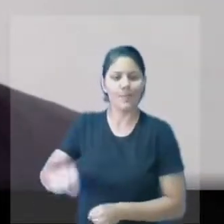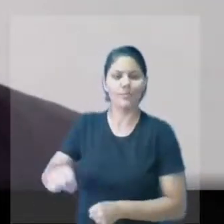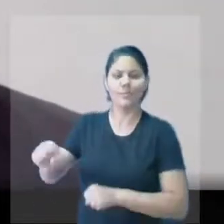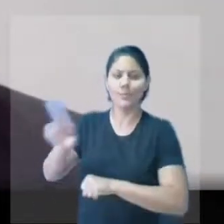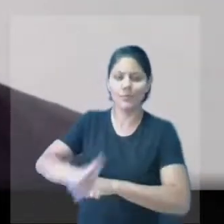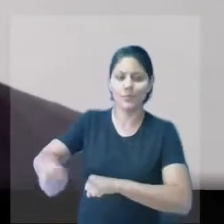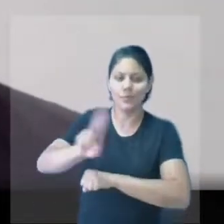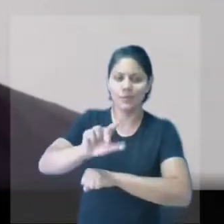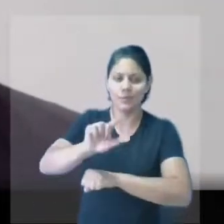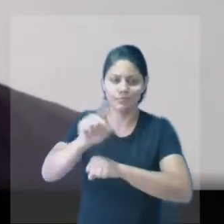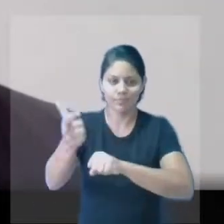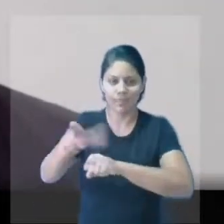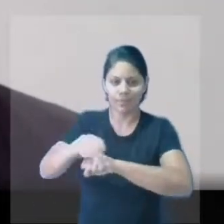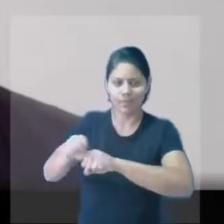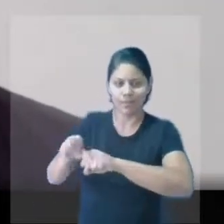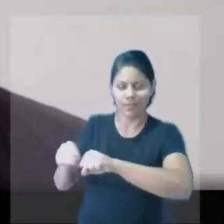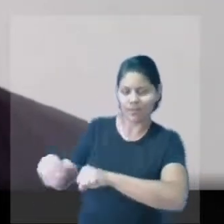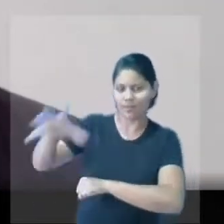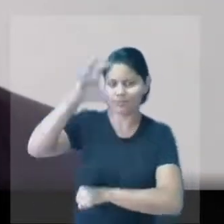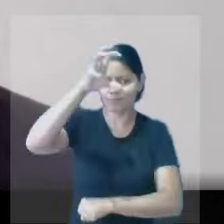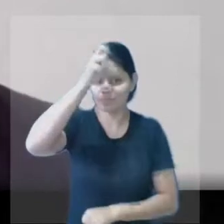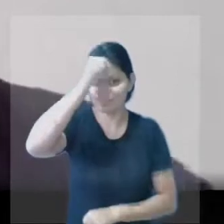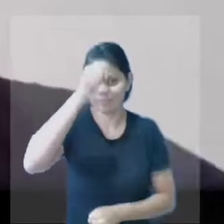que é o saber. Tá? Então, muito obrigado.